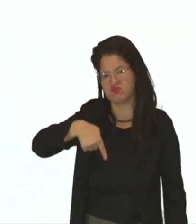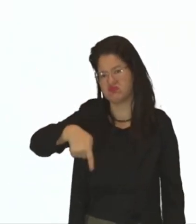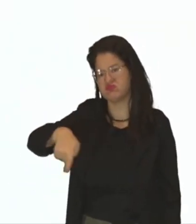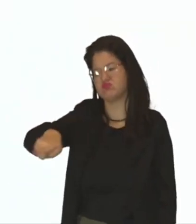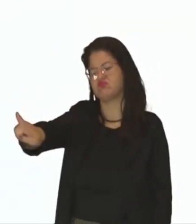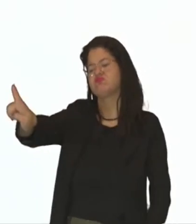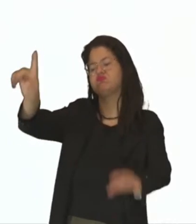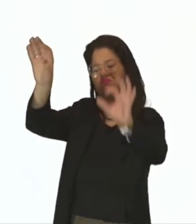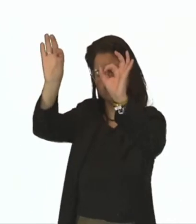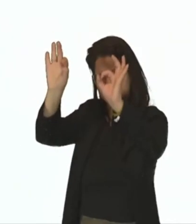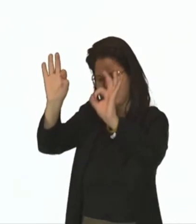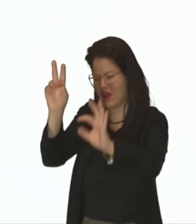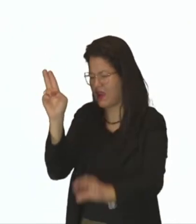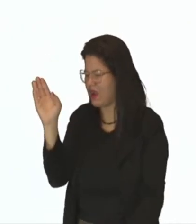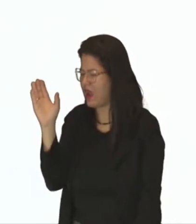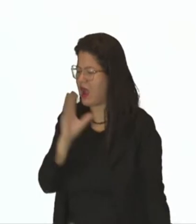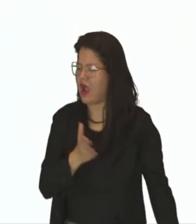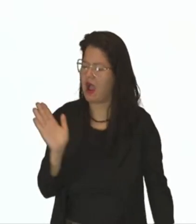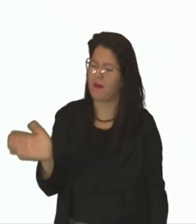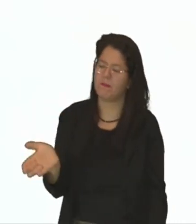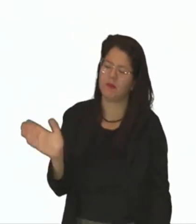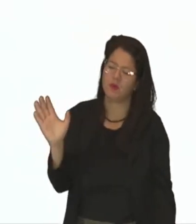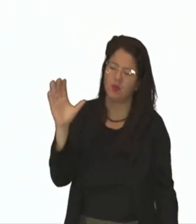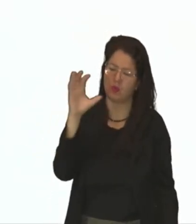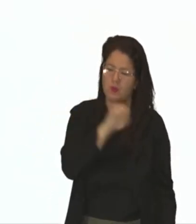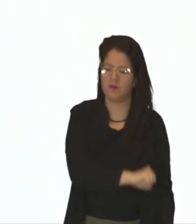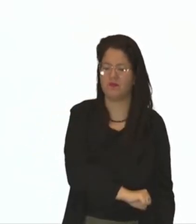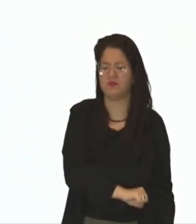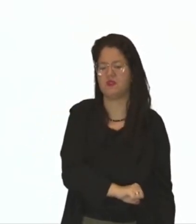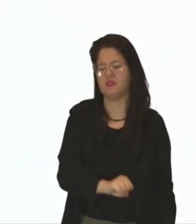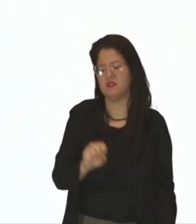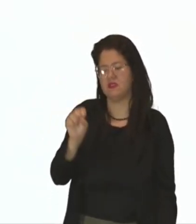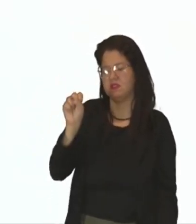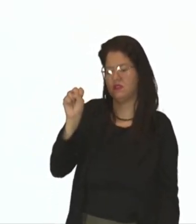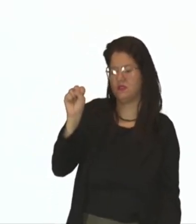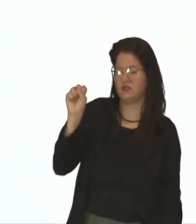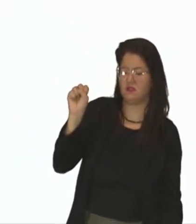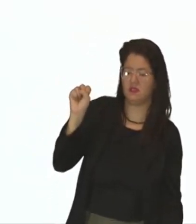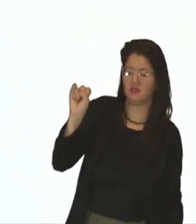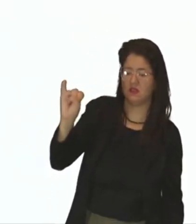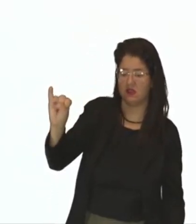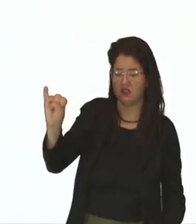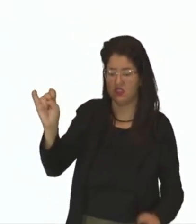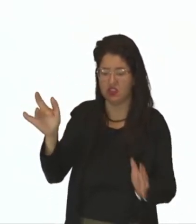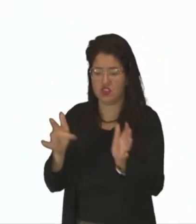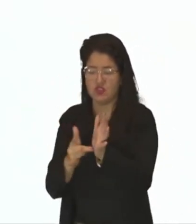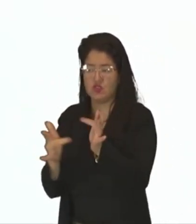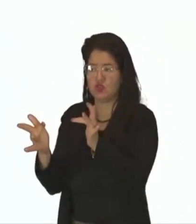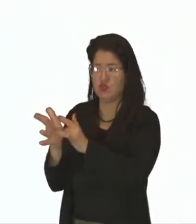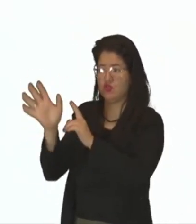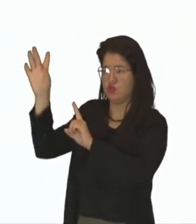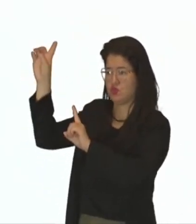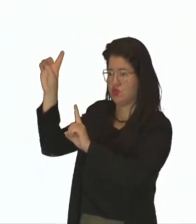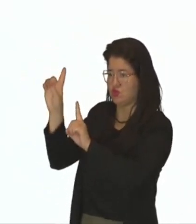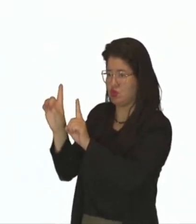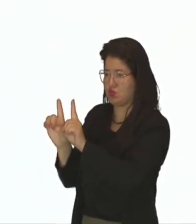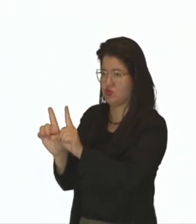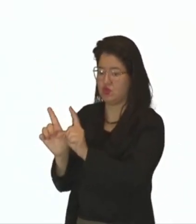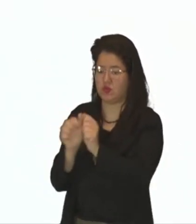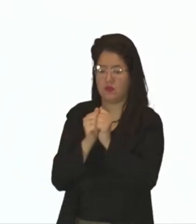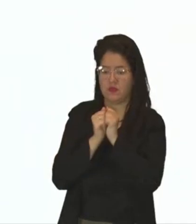Wazatô praré e morim. Primeira estrofe. Jesus vai menkda